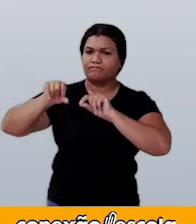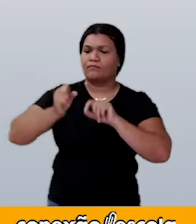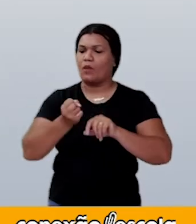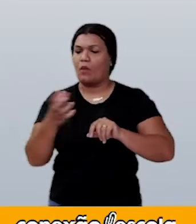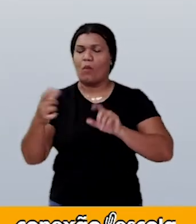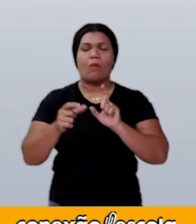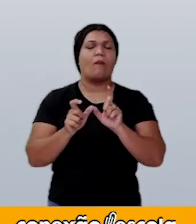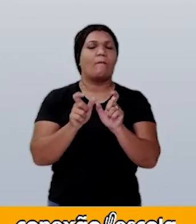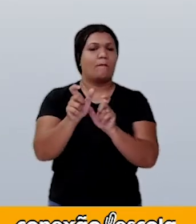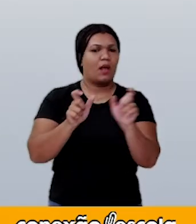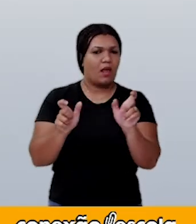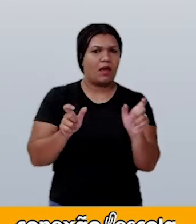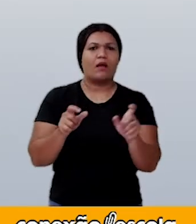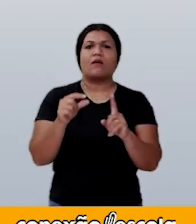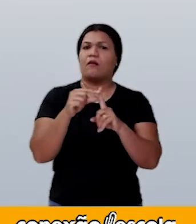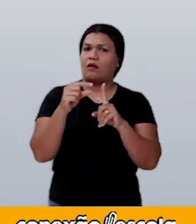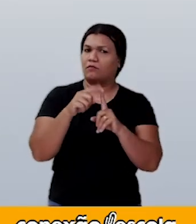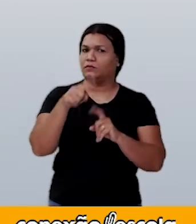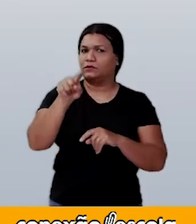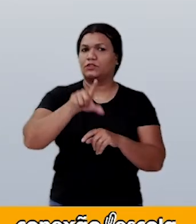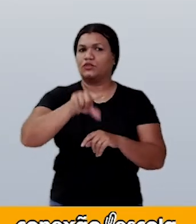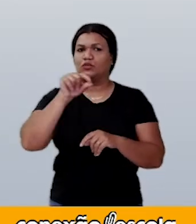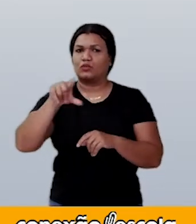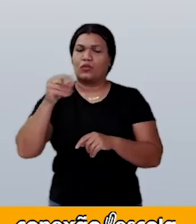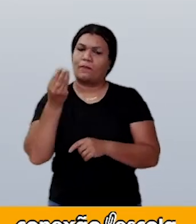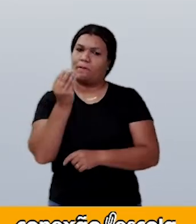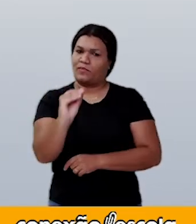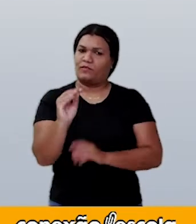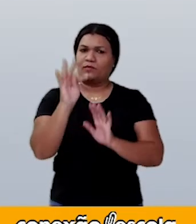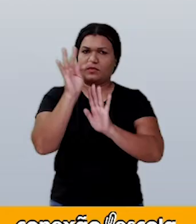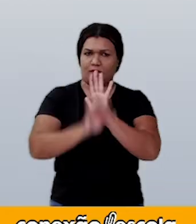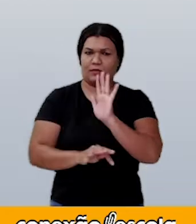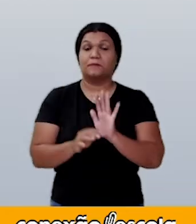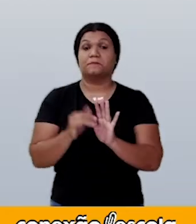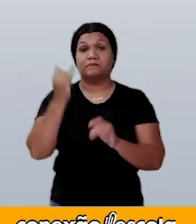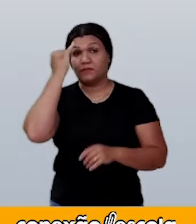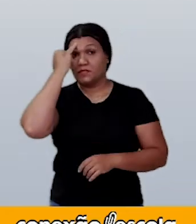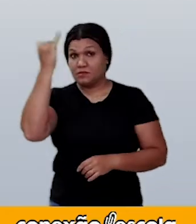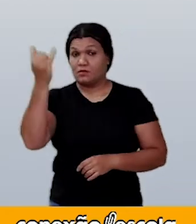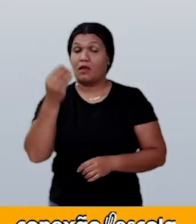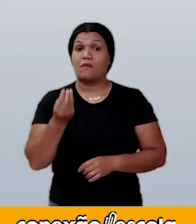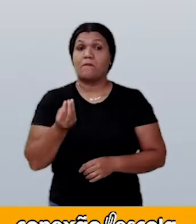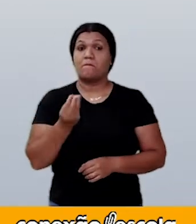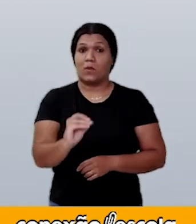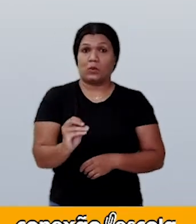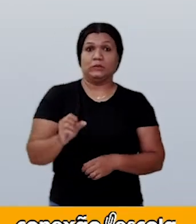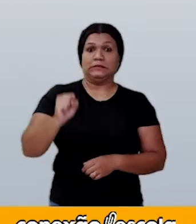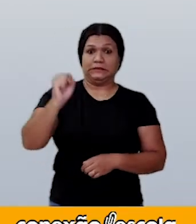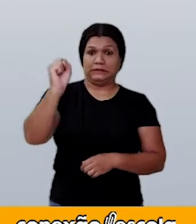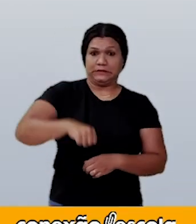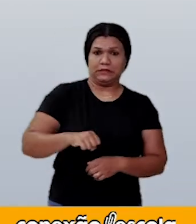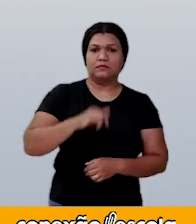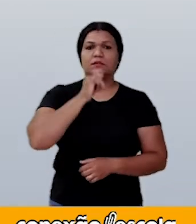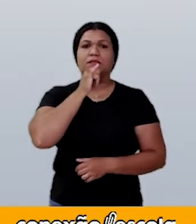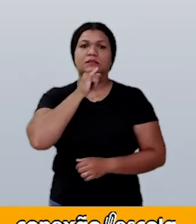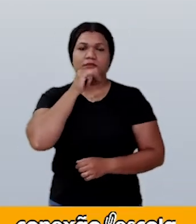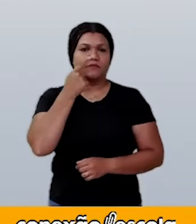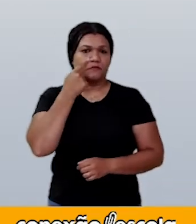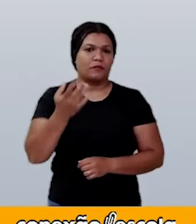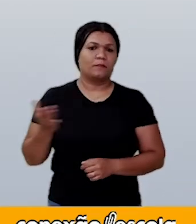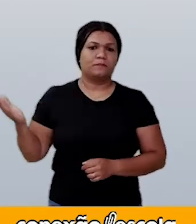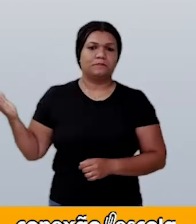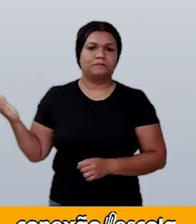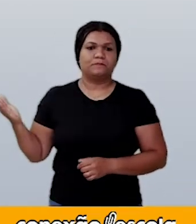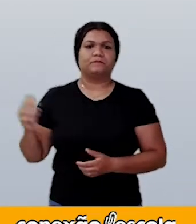que você vai escolher para colocar nele. Então, para trazer ideia de afirmação, por exemplo, olha aí, você